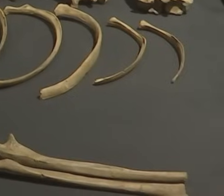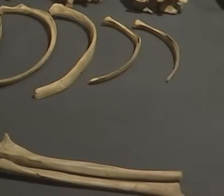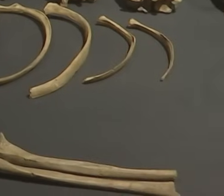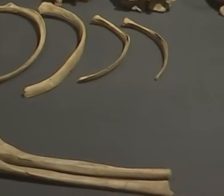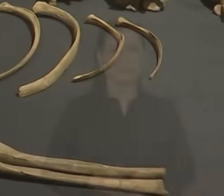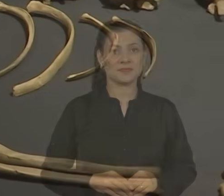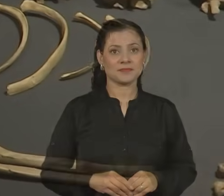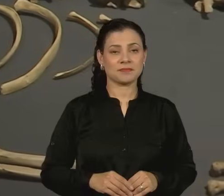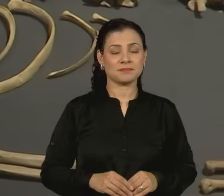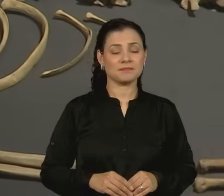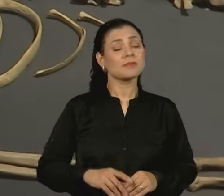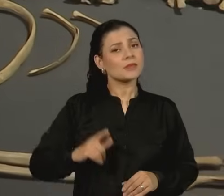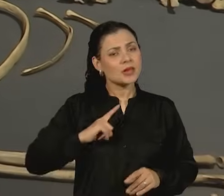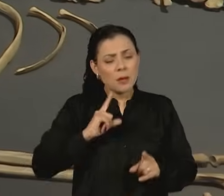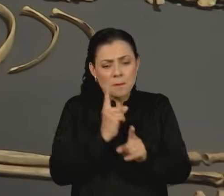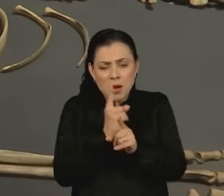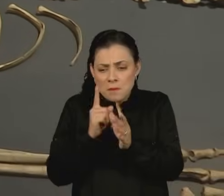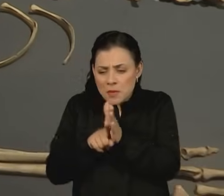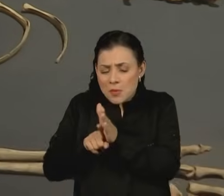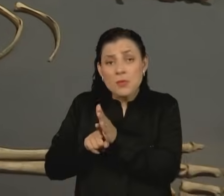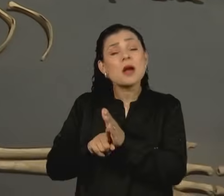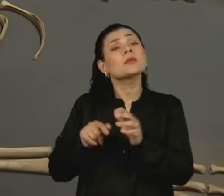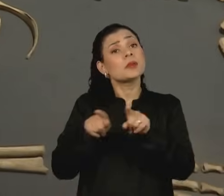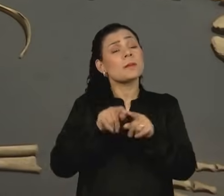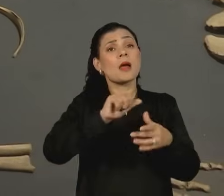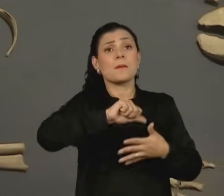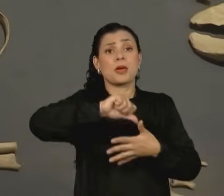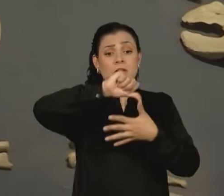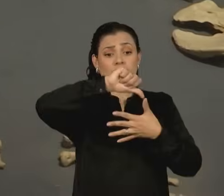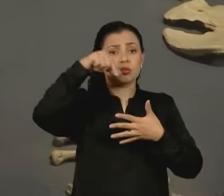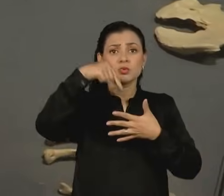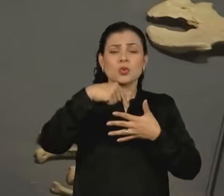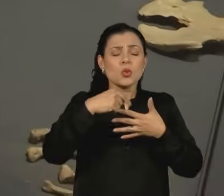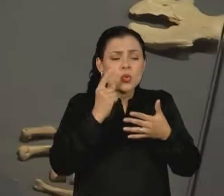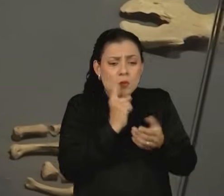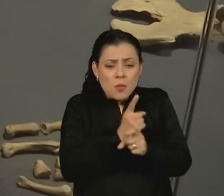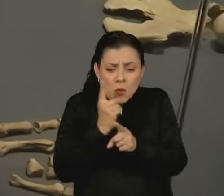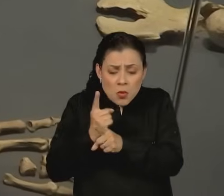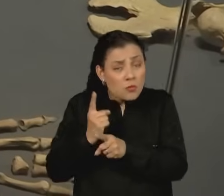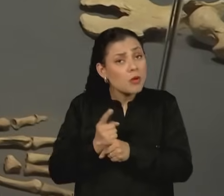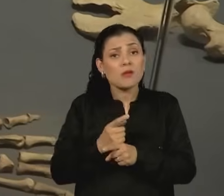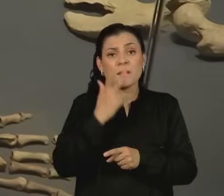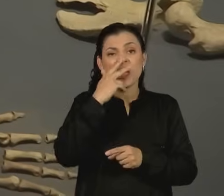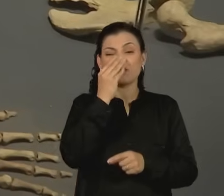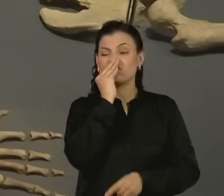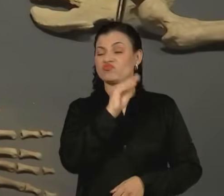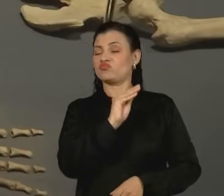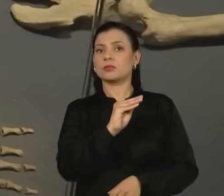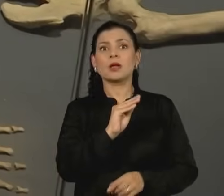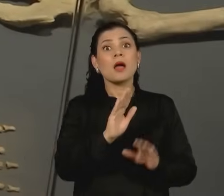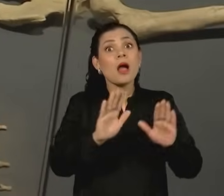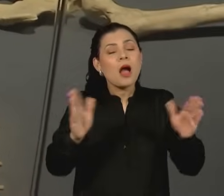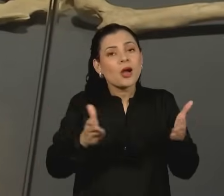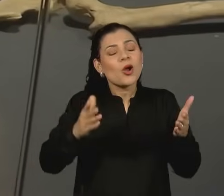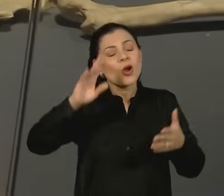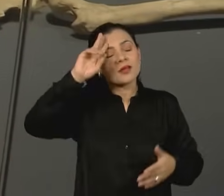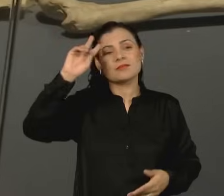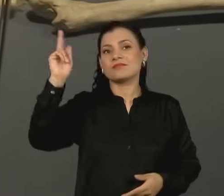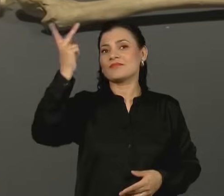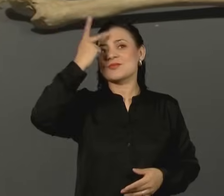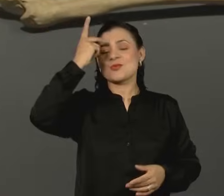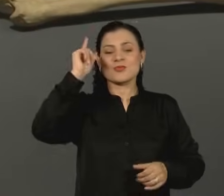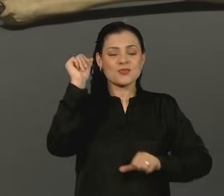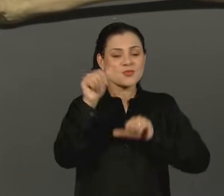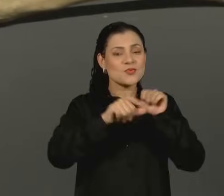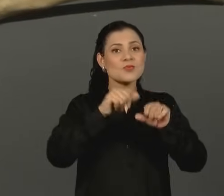Havia descobertas aqui na América do Sul que eles não levavam em consideração. Mas agora tudo mudou, porque o